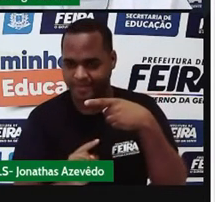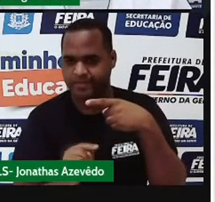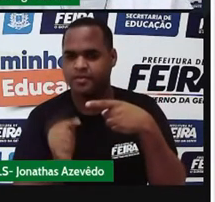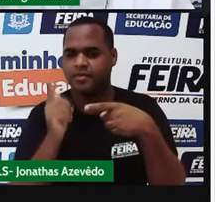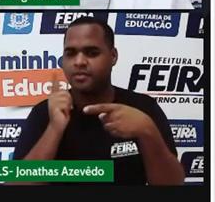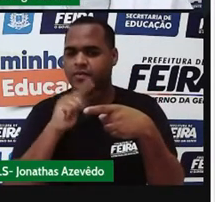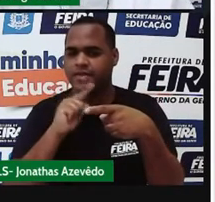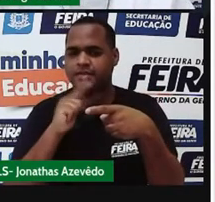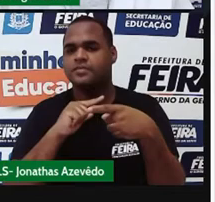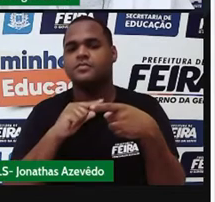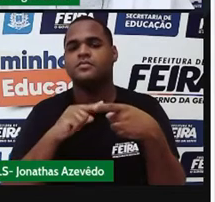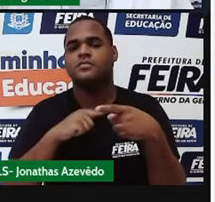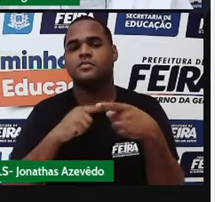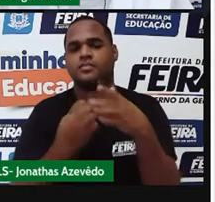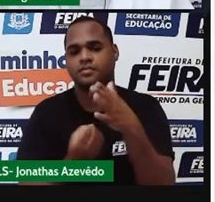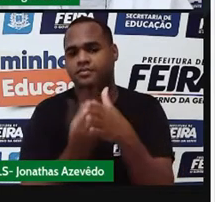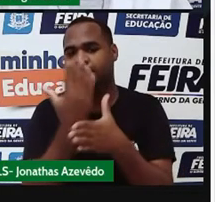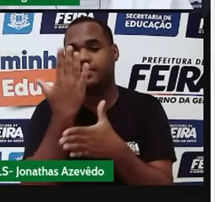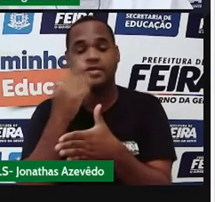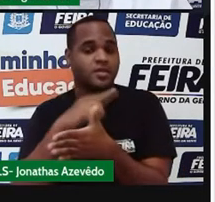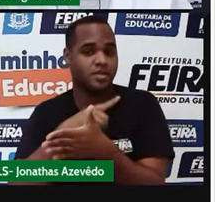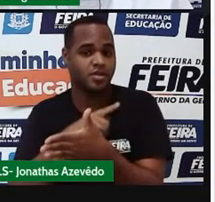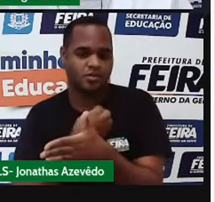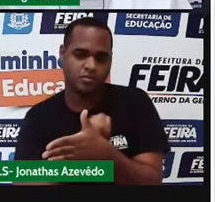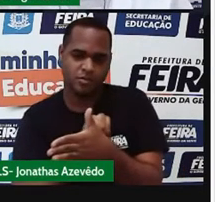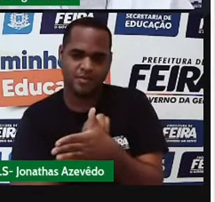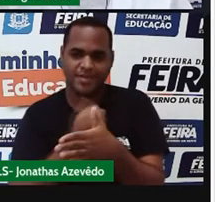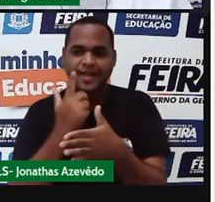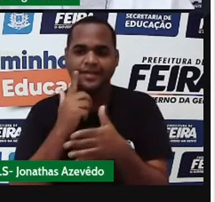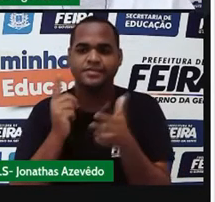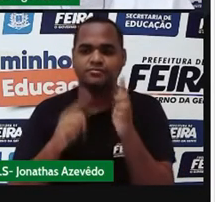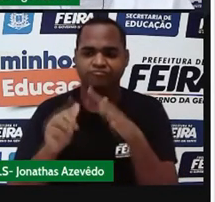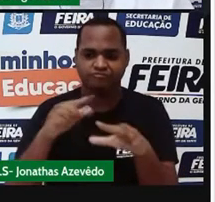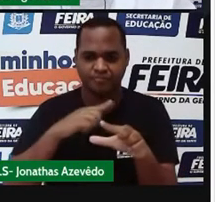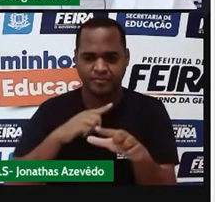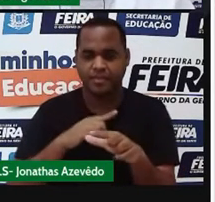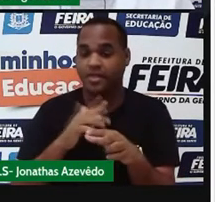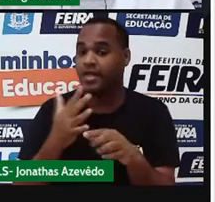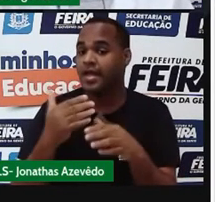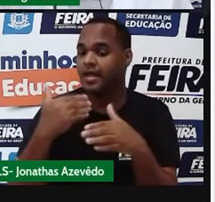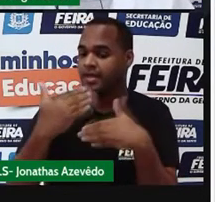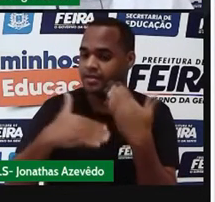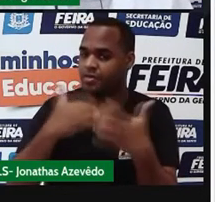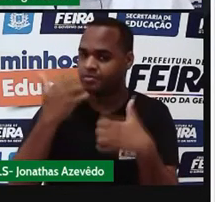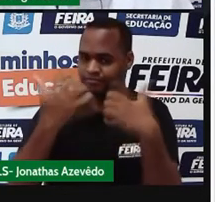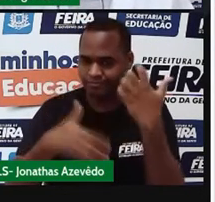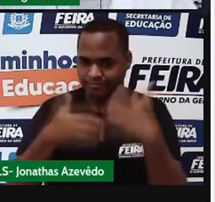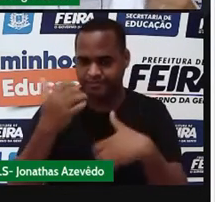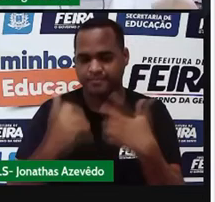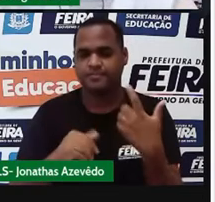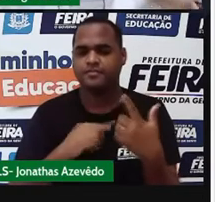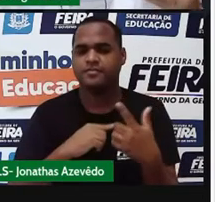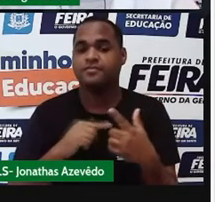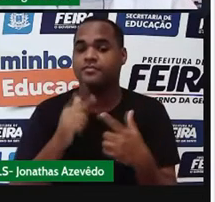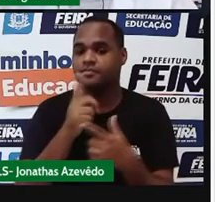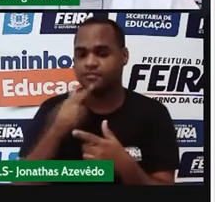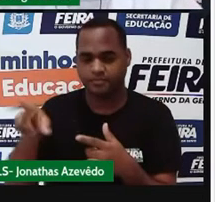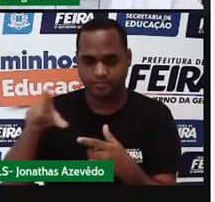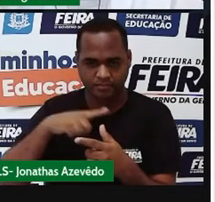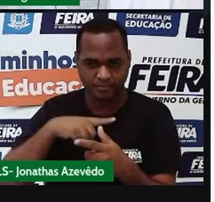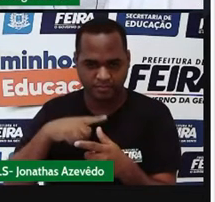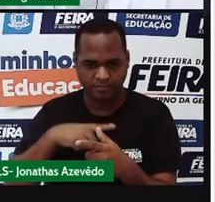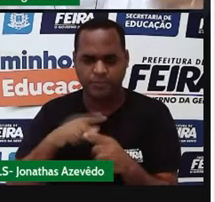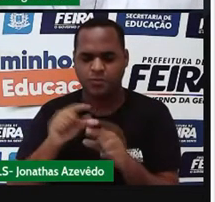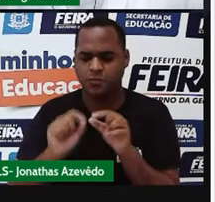né aparece um número com, e depois da, existe